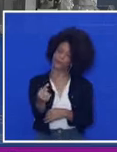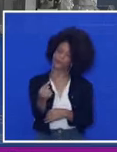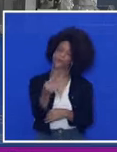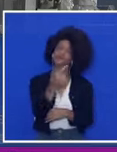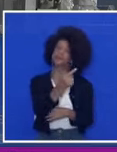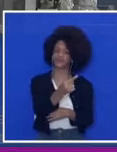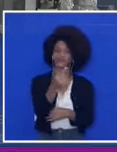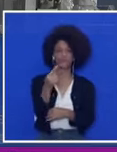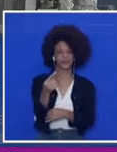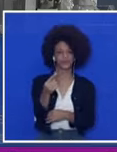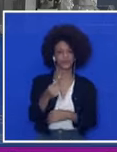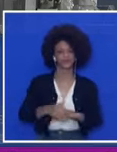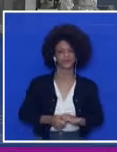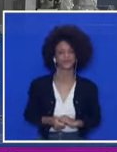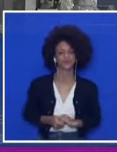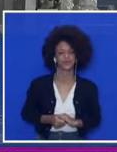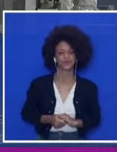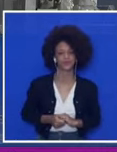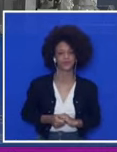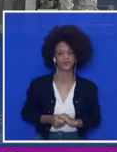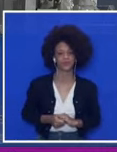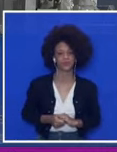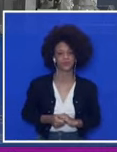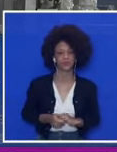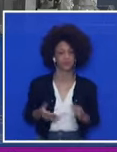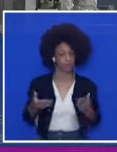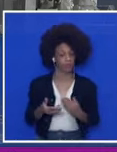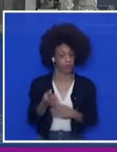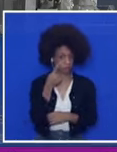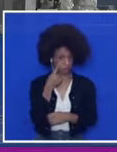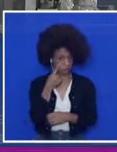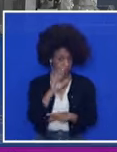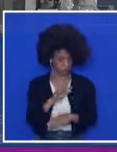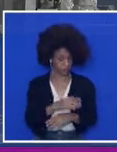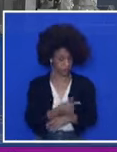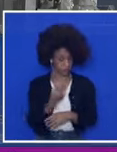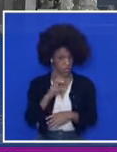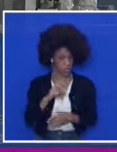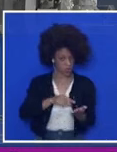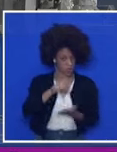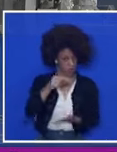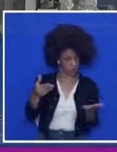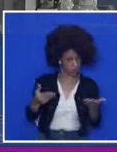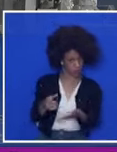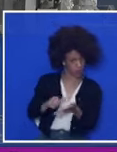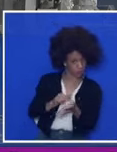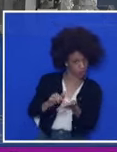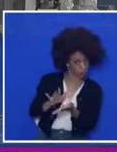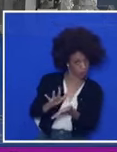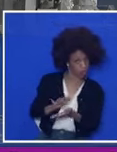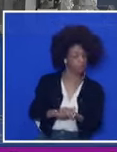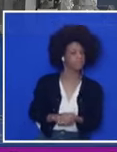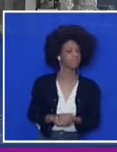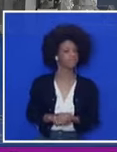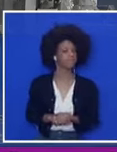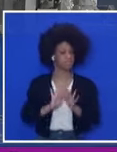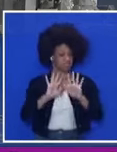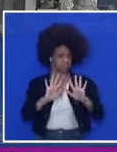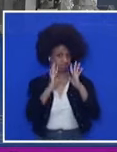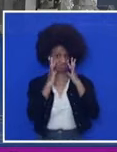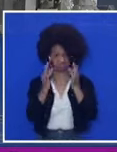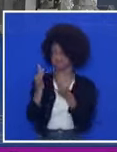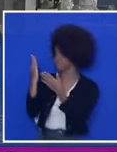11. Vermelha 11. Agora vamos confirmar os 15 números sorteados no concurso